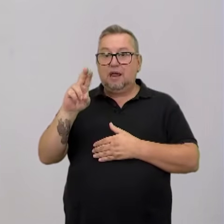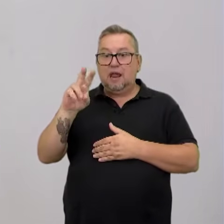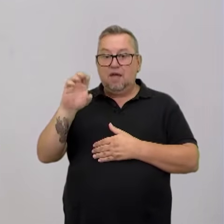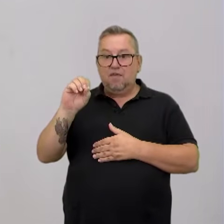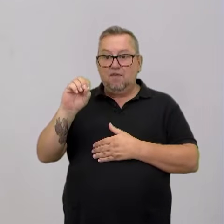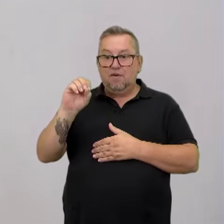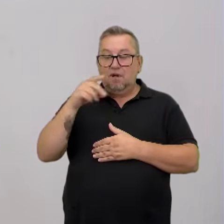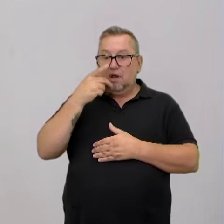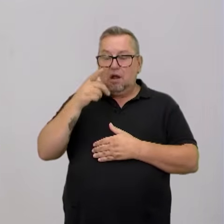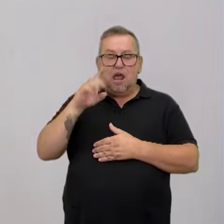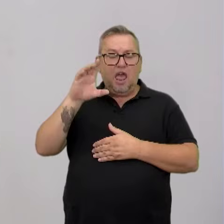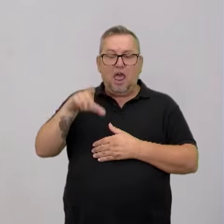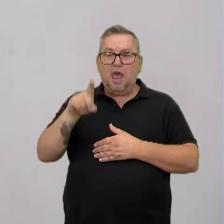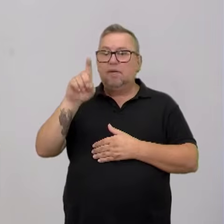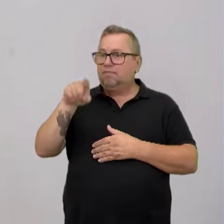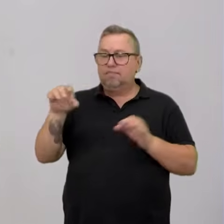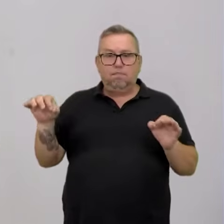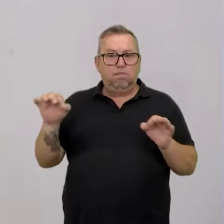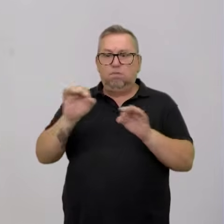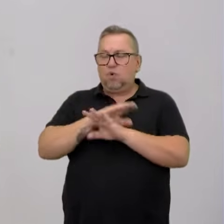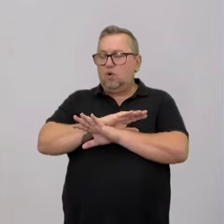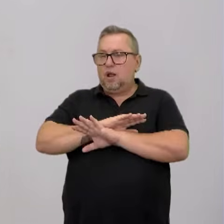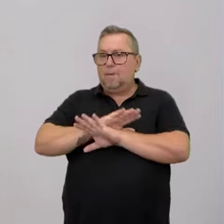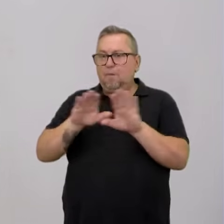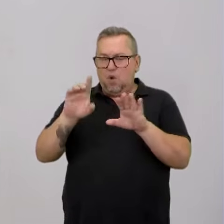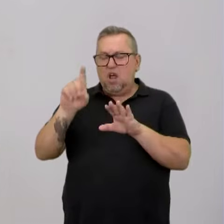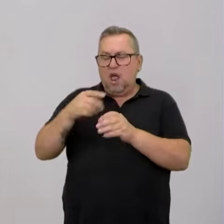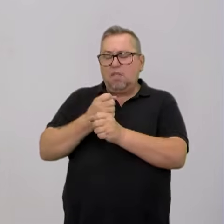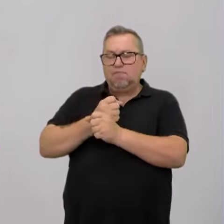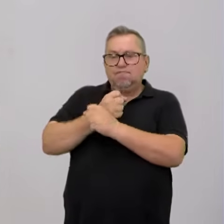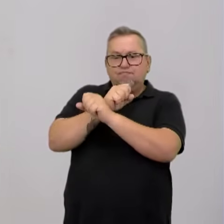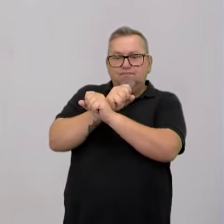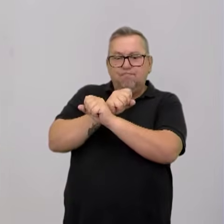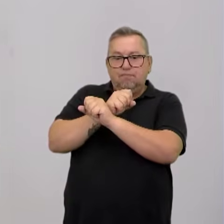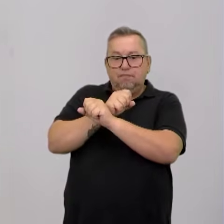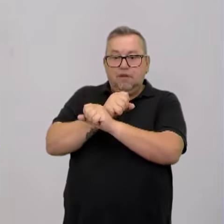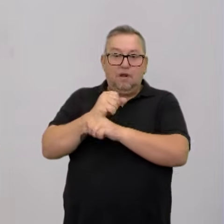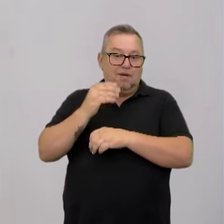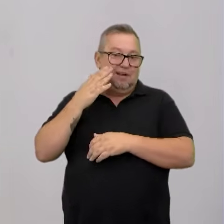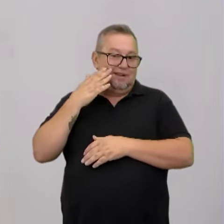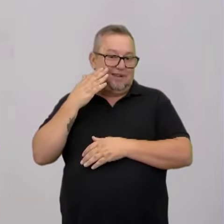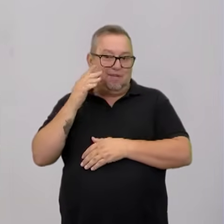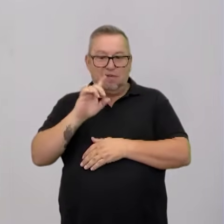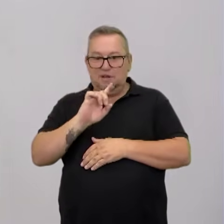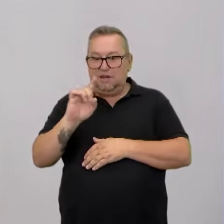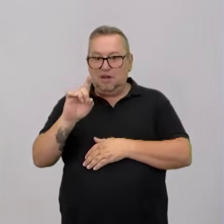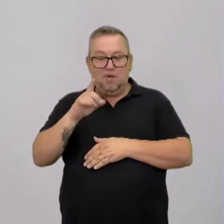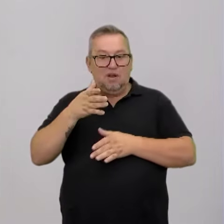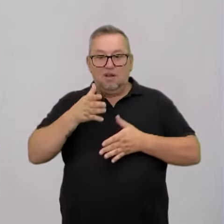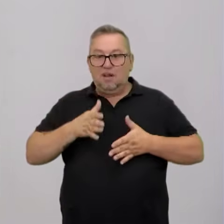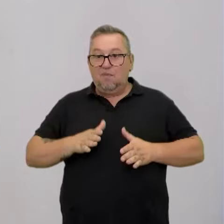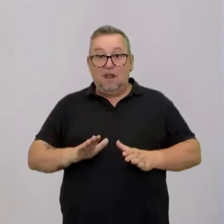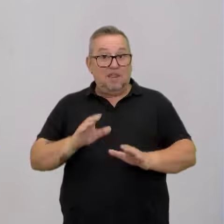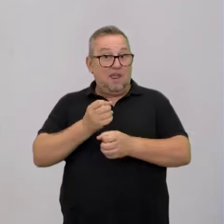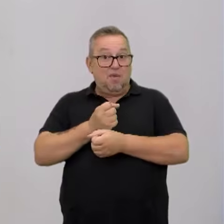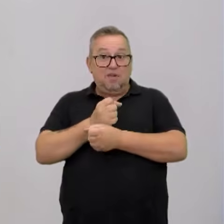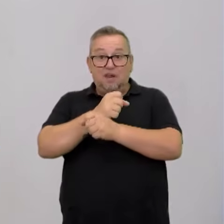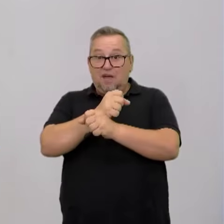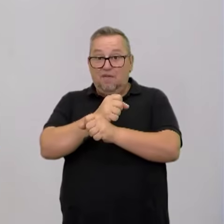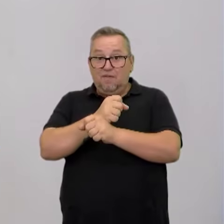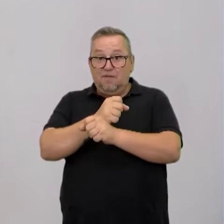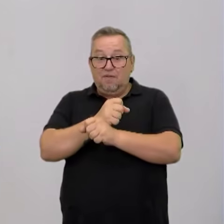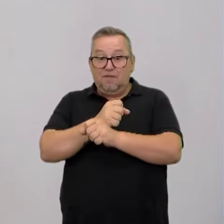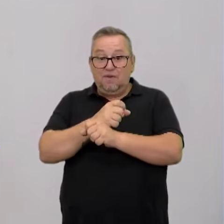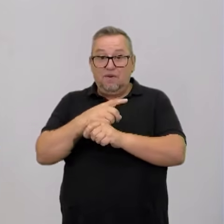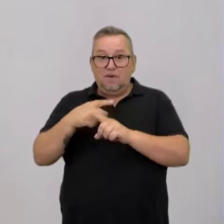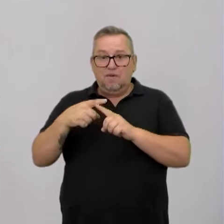é isso e pronto, ele é um escravo. E a gente sabe que não, né? Eles não nasceram escravos, eles não se